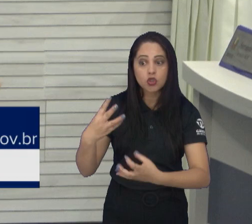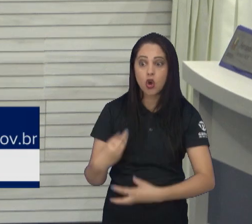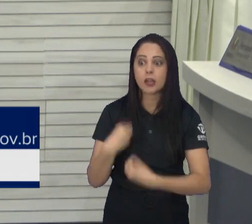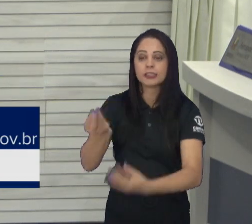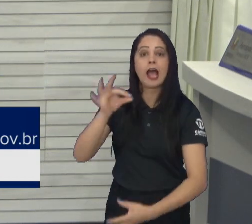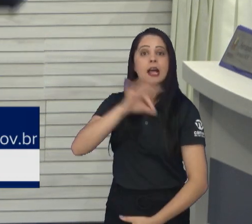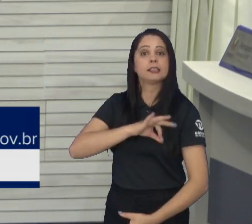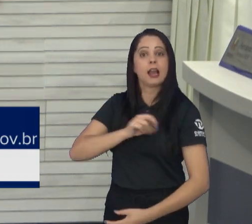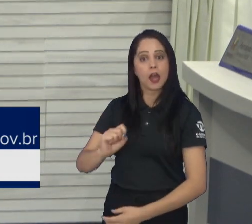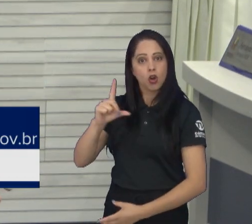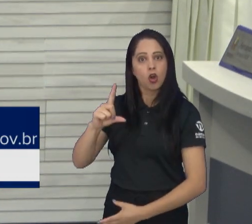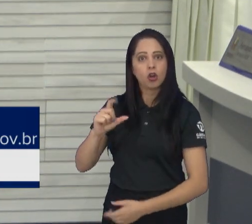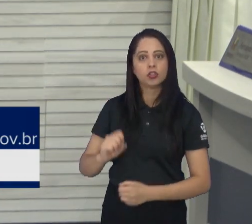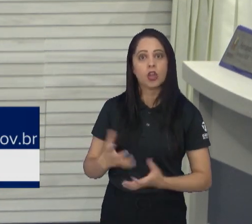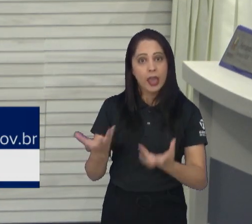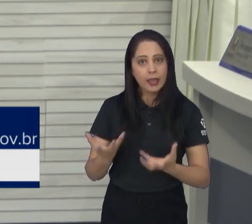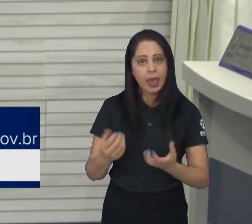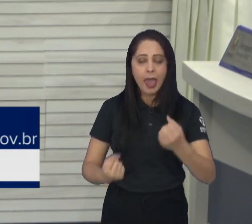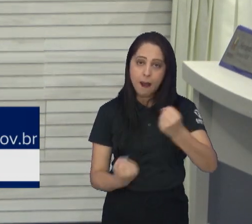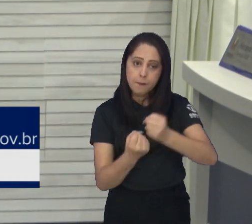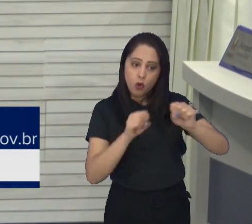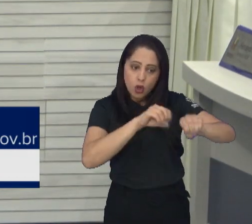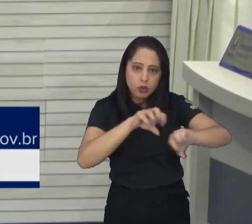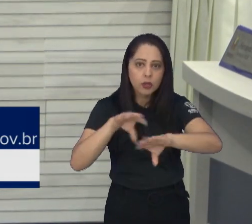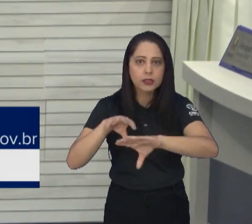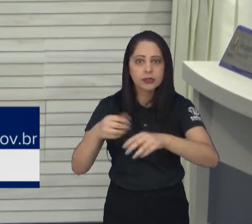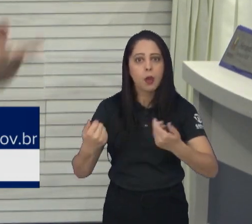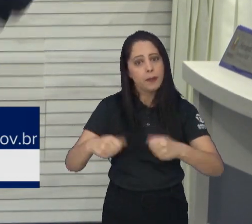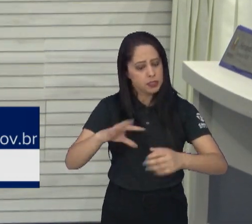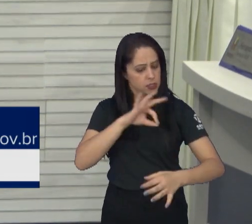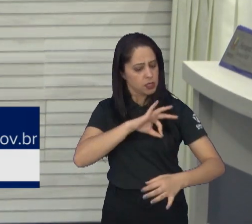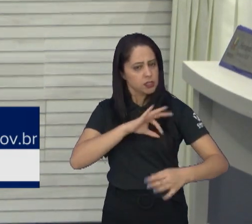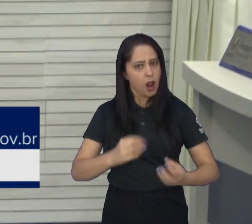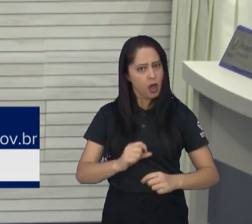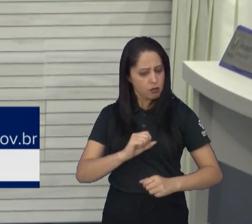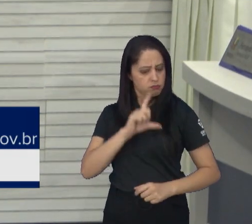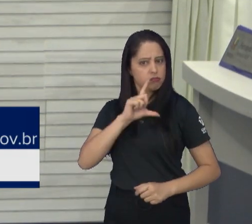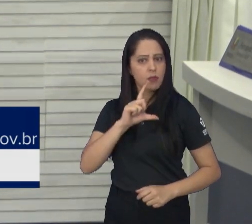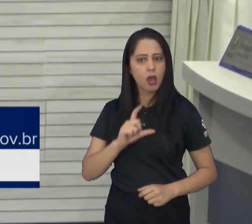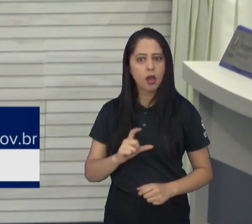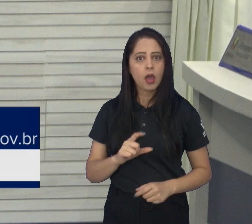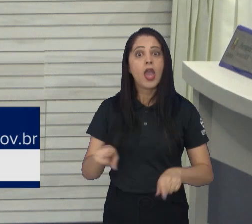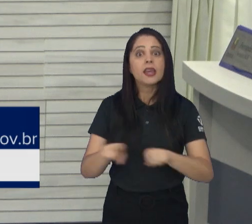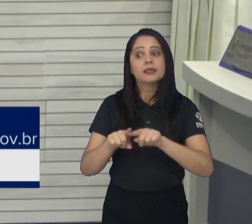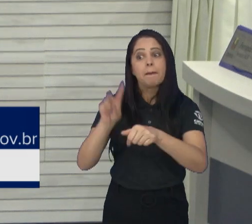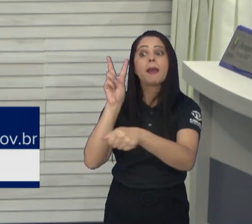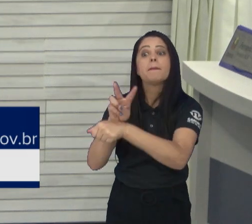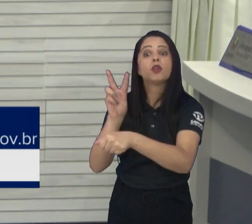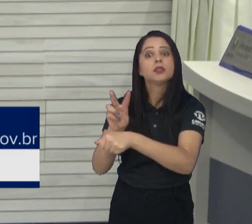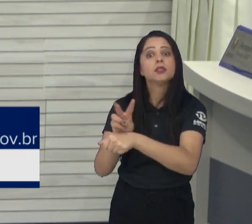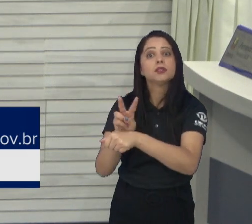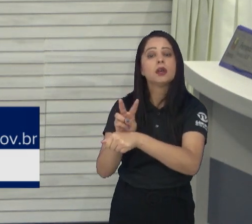apoiar a educação? É com salário, né? Conversa mole. E com proteção. Como que põe